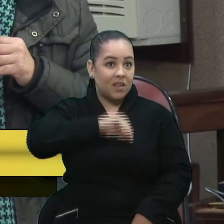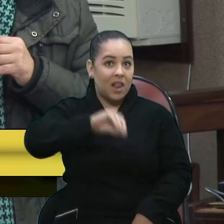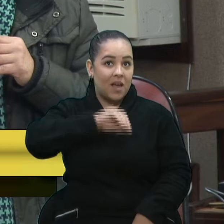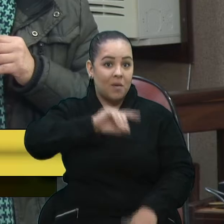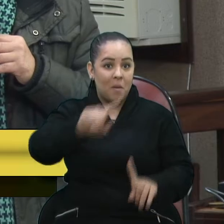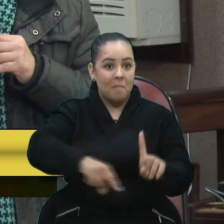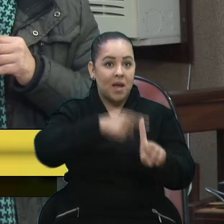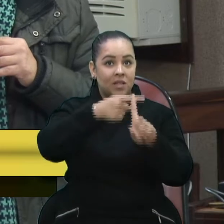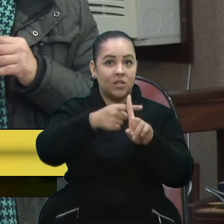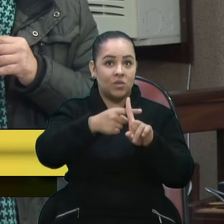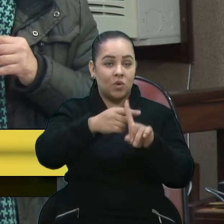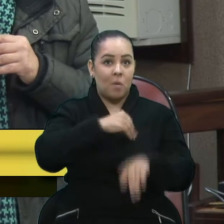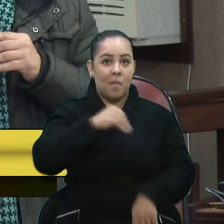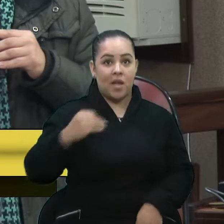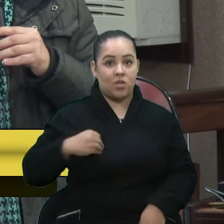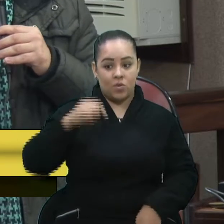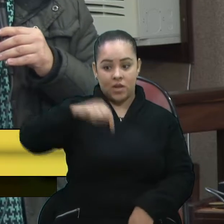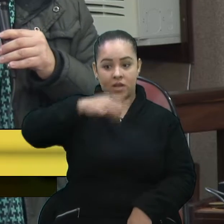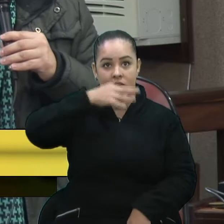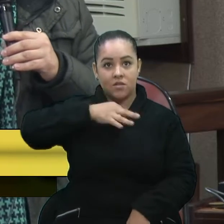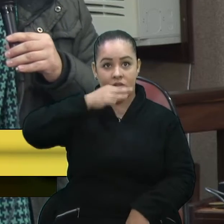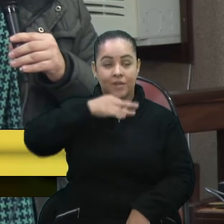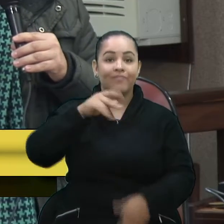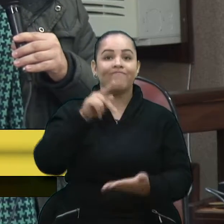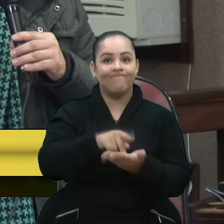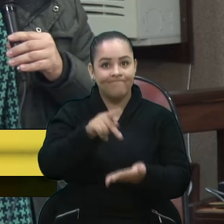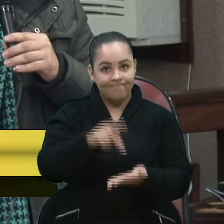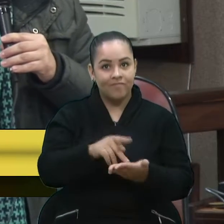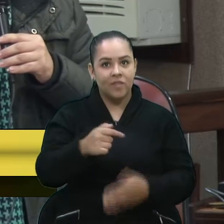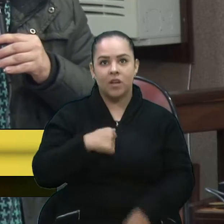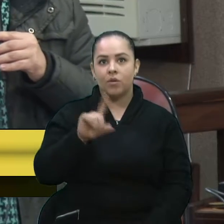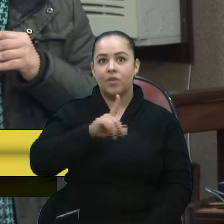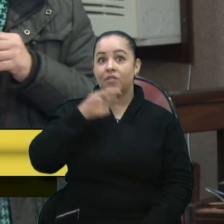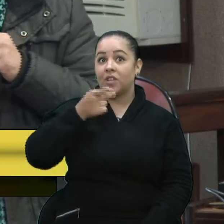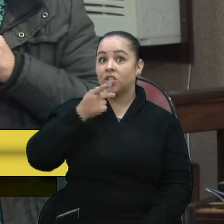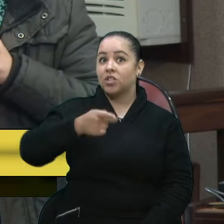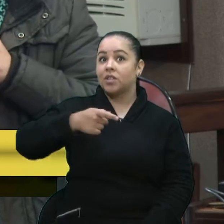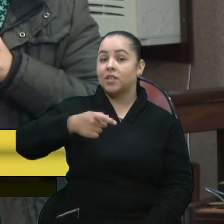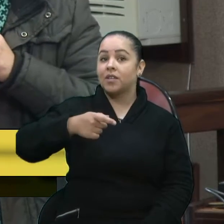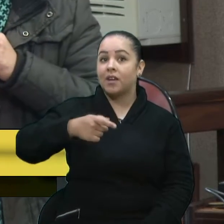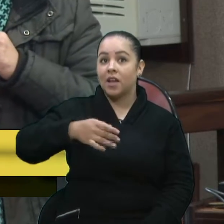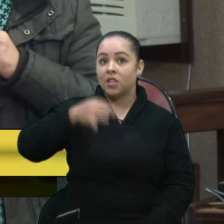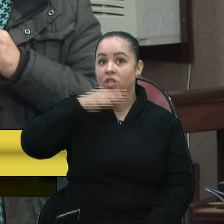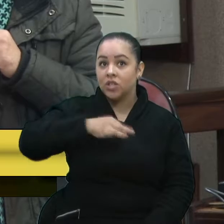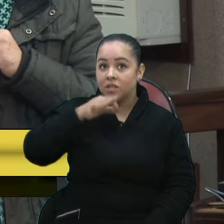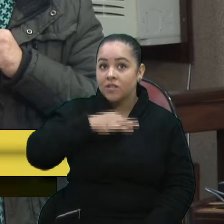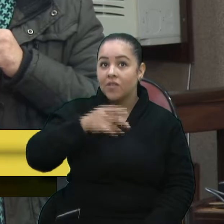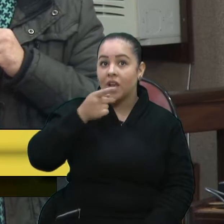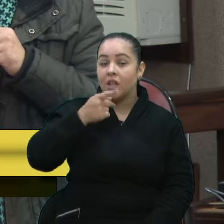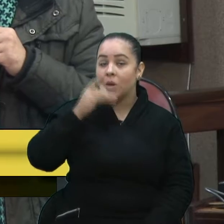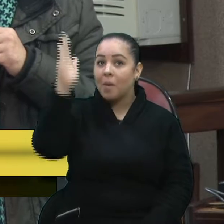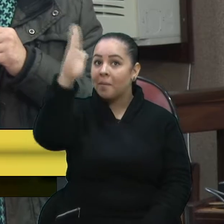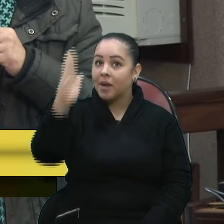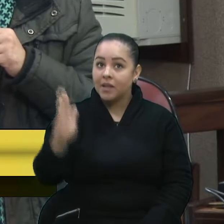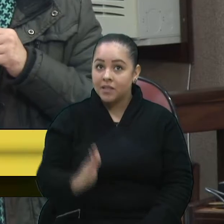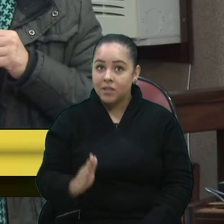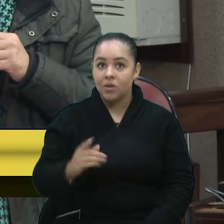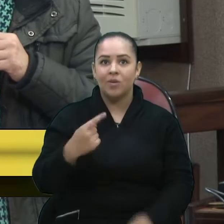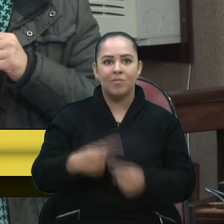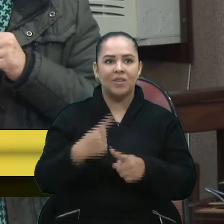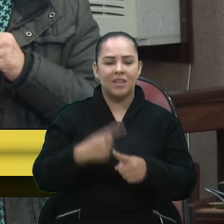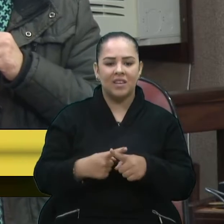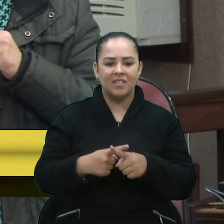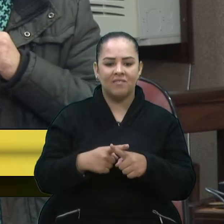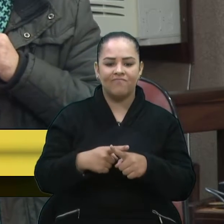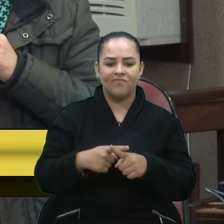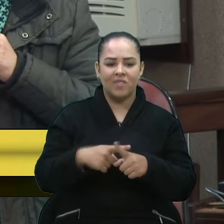Sul. Realmente. Mas eu quero dizer, eu não estou falando de Caxias do Sul, estou falando no nível de Brasil. E eu sei que essa distorção salarial, não somente